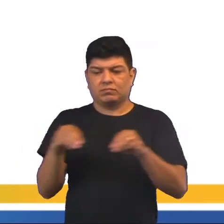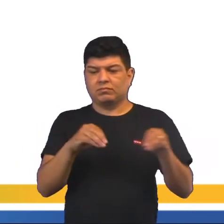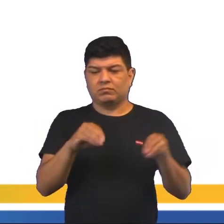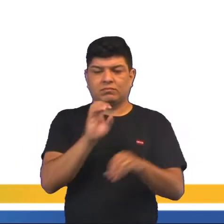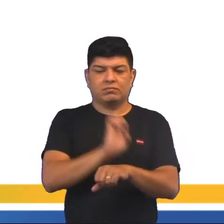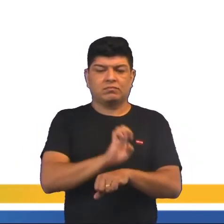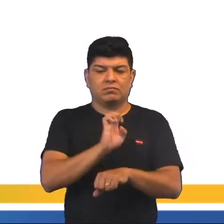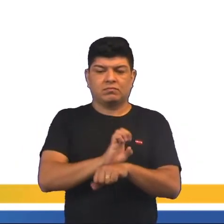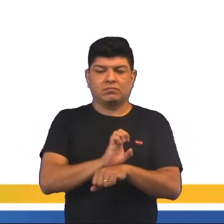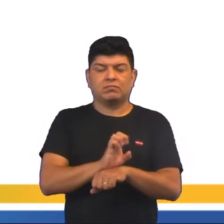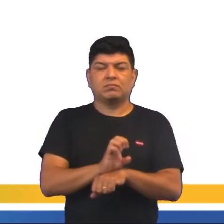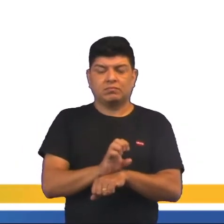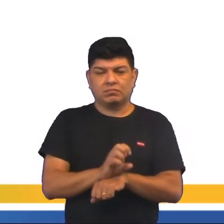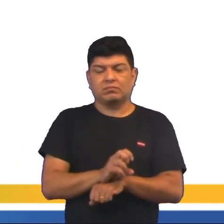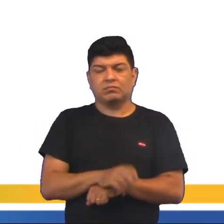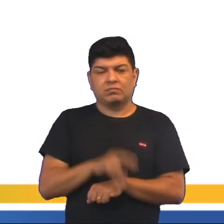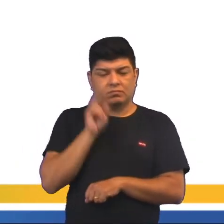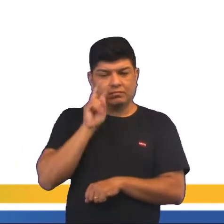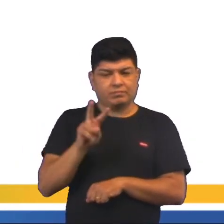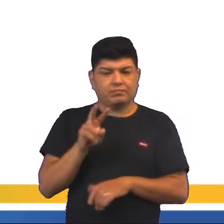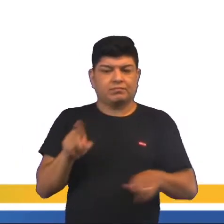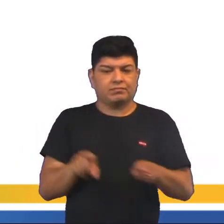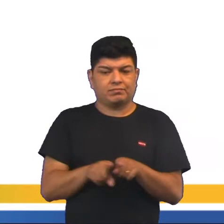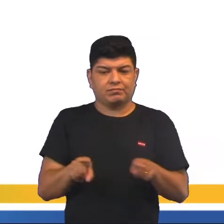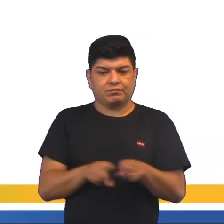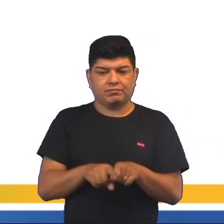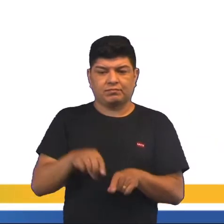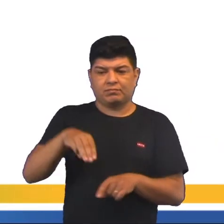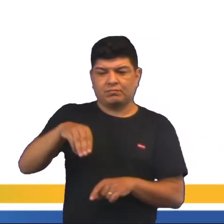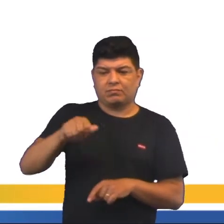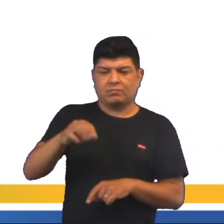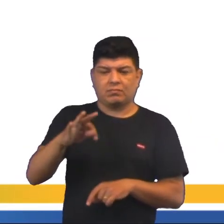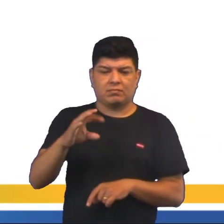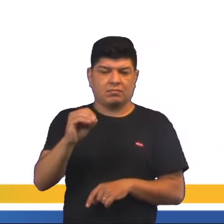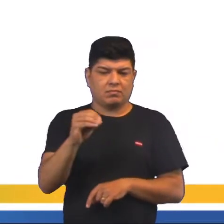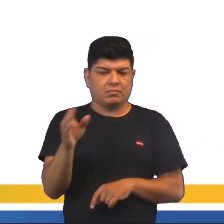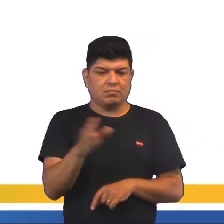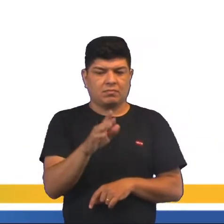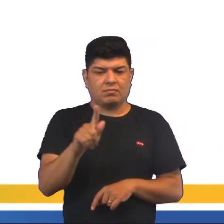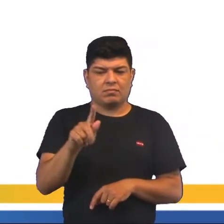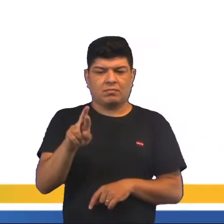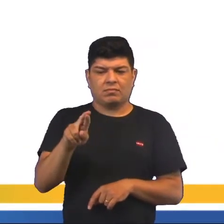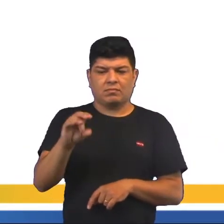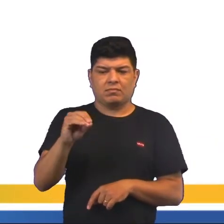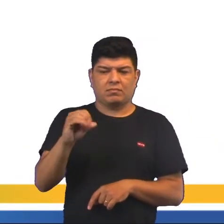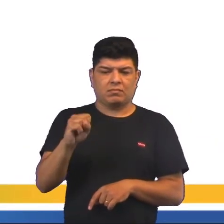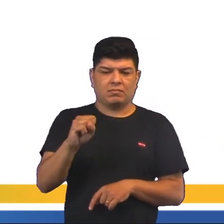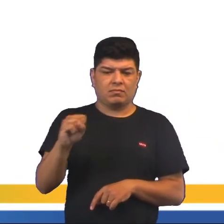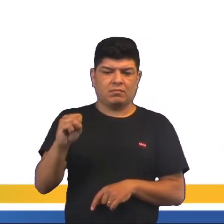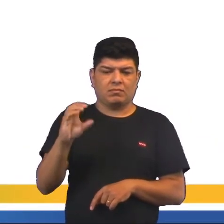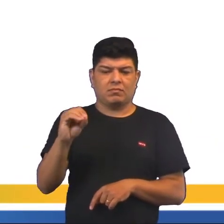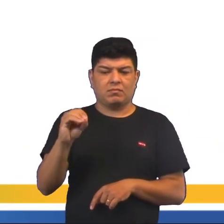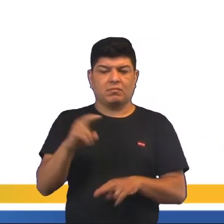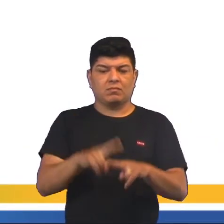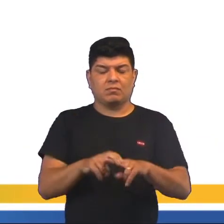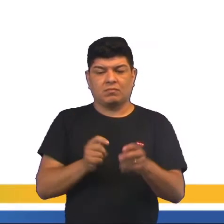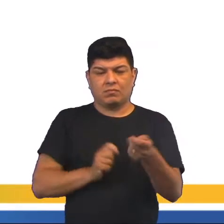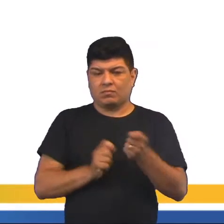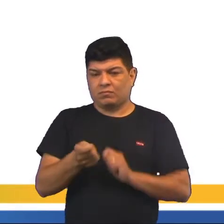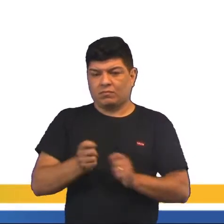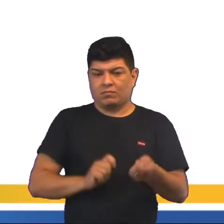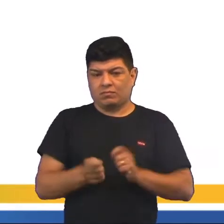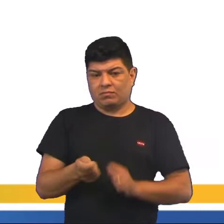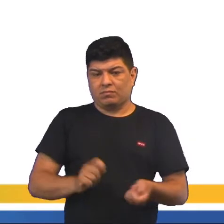esses estados que citei agorinha, Mato Grosso do Sul. E esse domínio possui terras